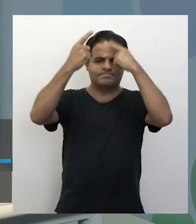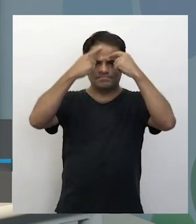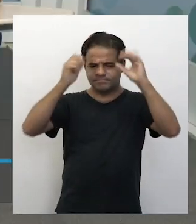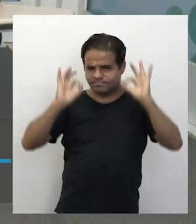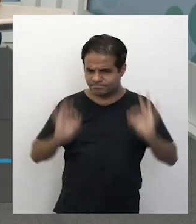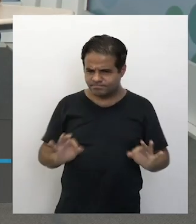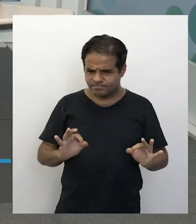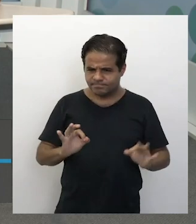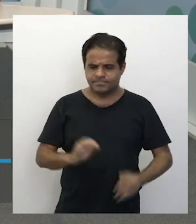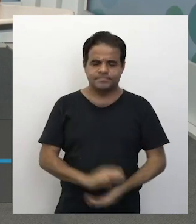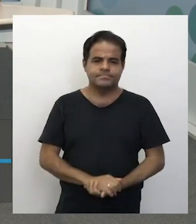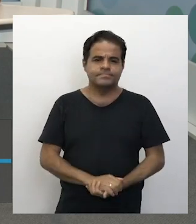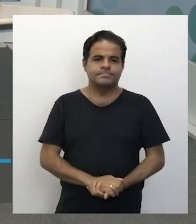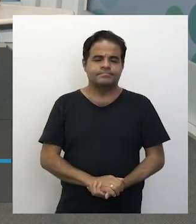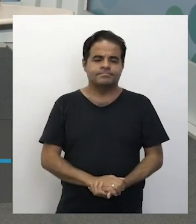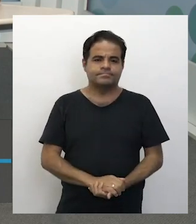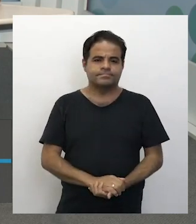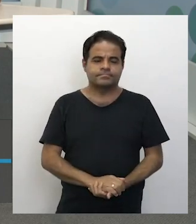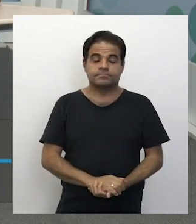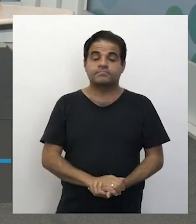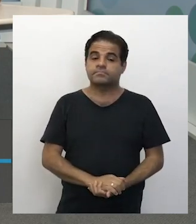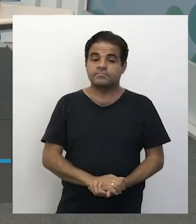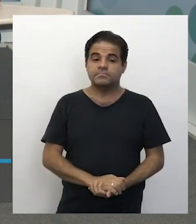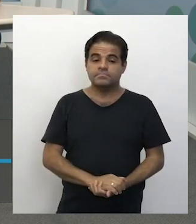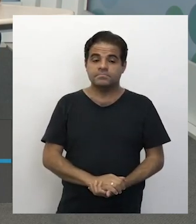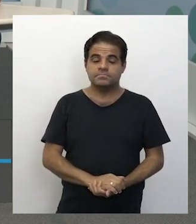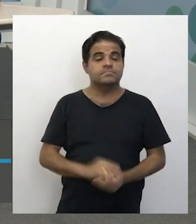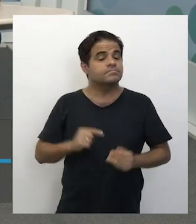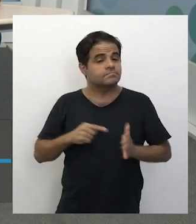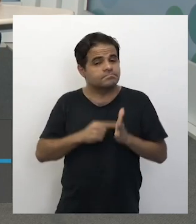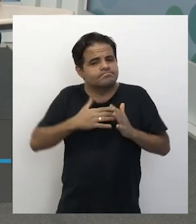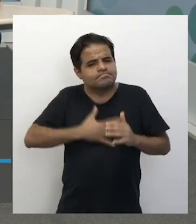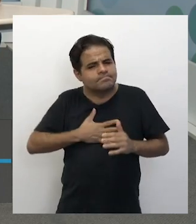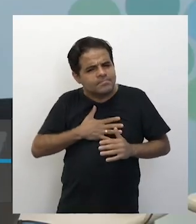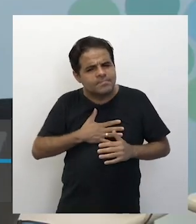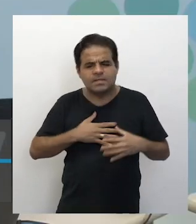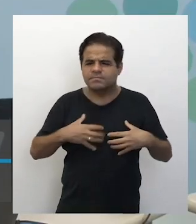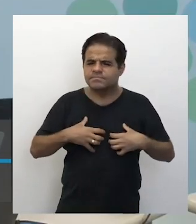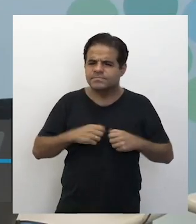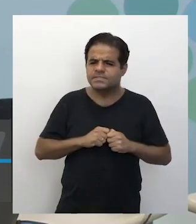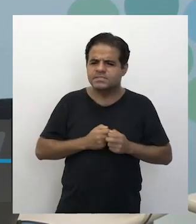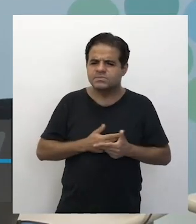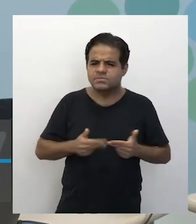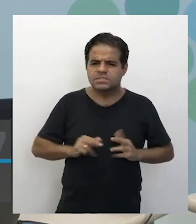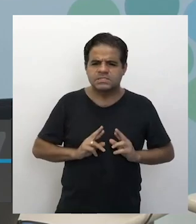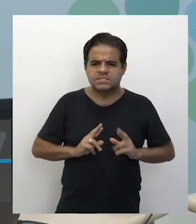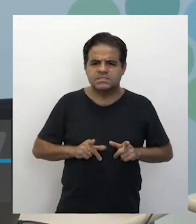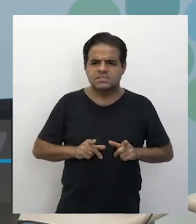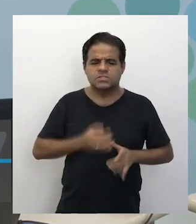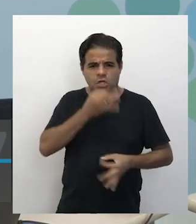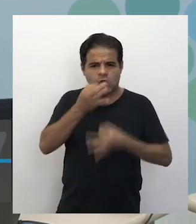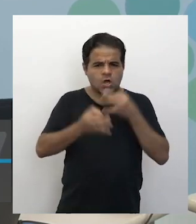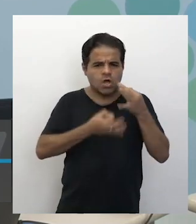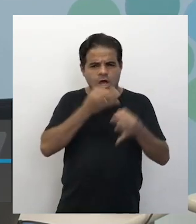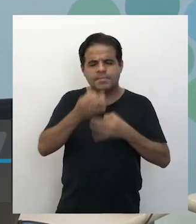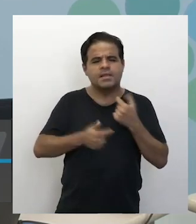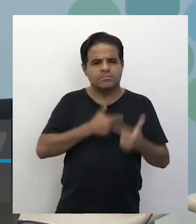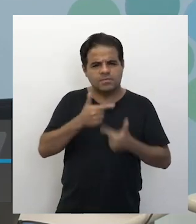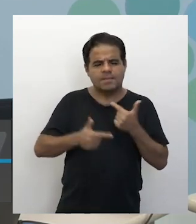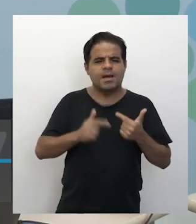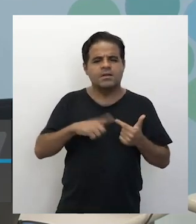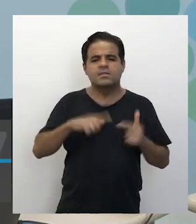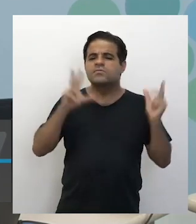Sim, esse ponto aí de gosta e faz as coisas de forma diferente. Aí eu tinha comentado do trabalho, mas eu lembro que